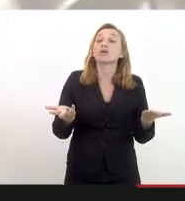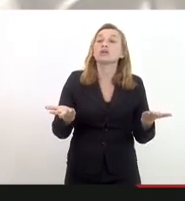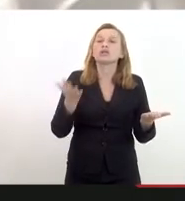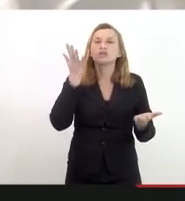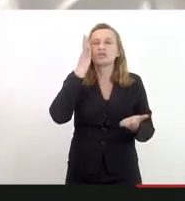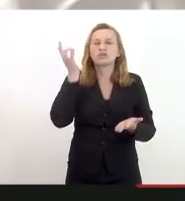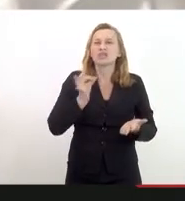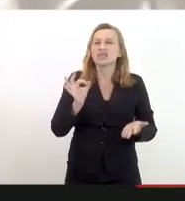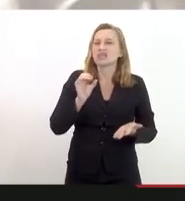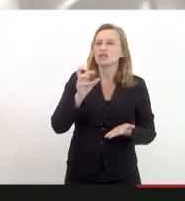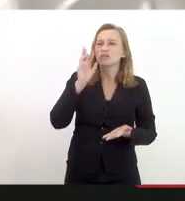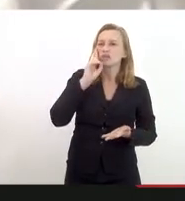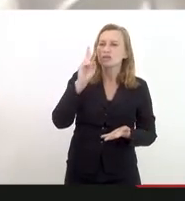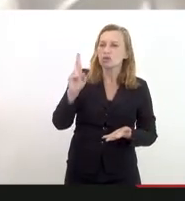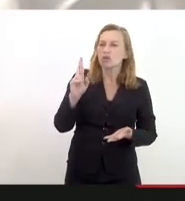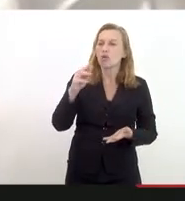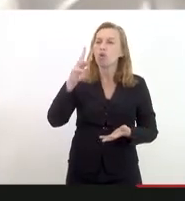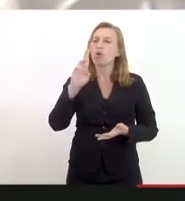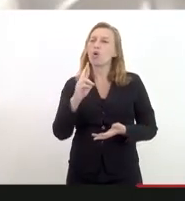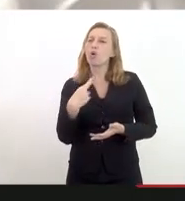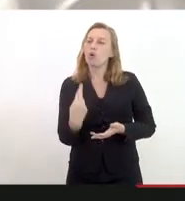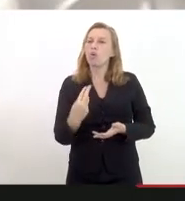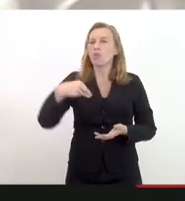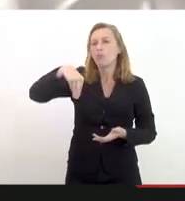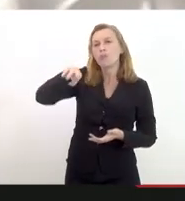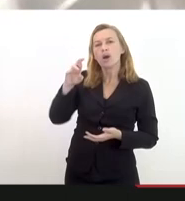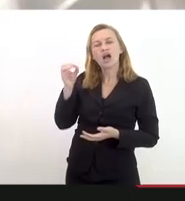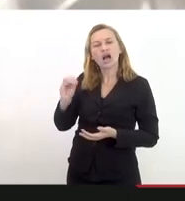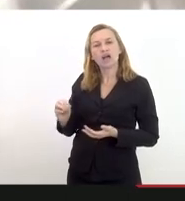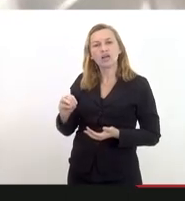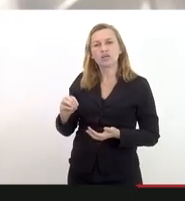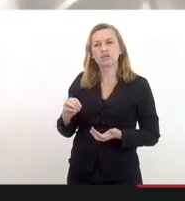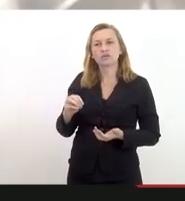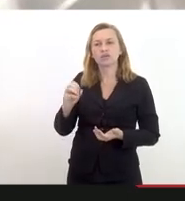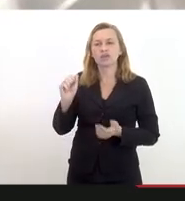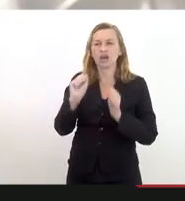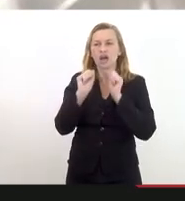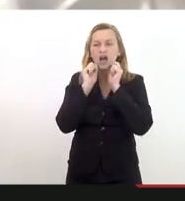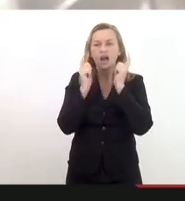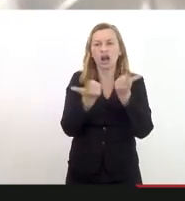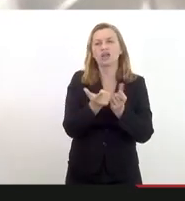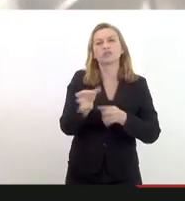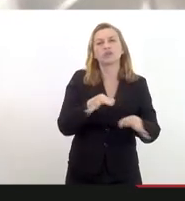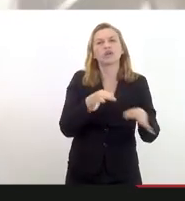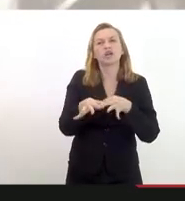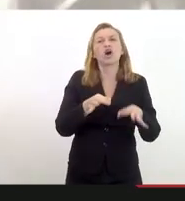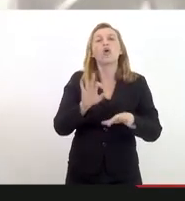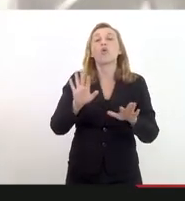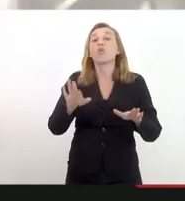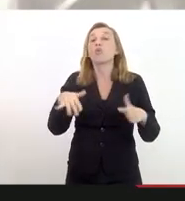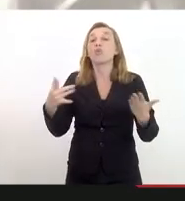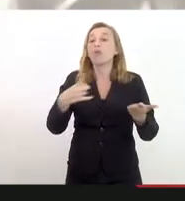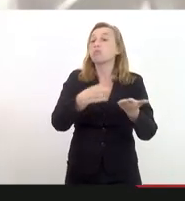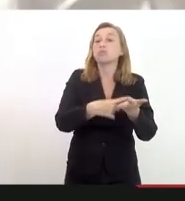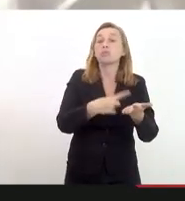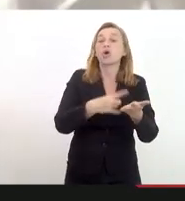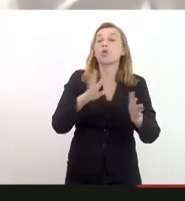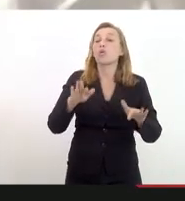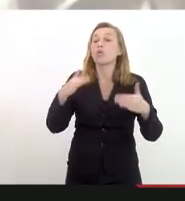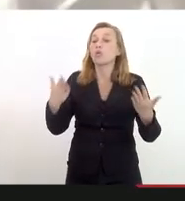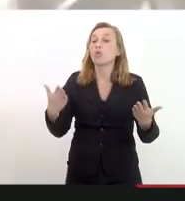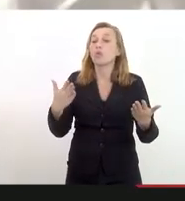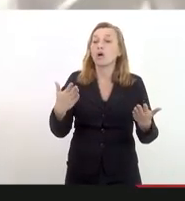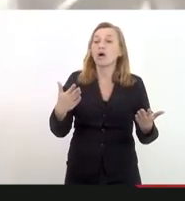Sérgio, que está capitaneando isso, feito pela LERJ, o que, que já foi pactuado em CIB, qual é a perspectiva